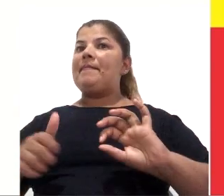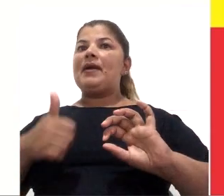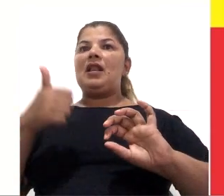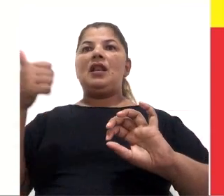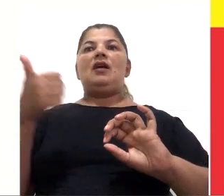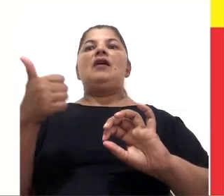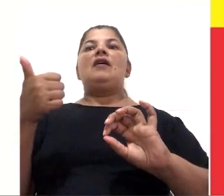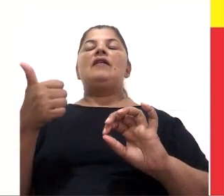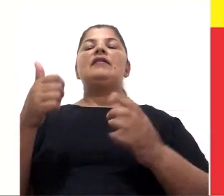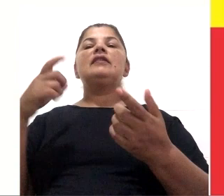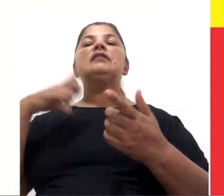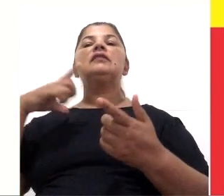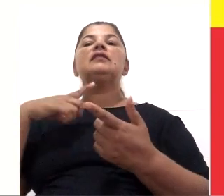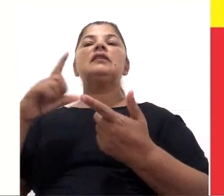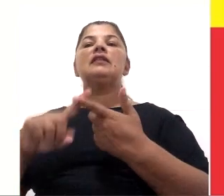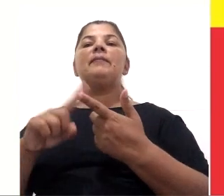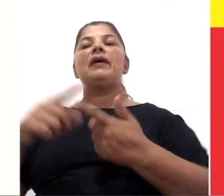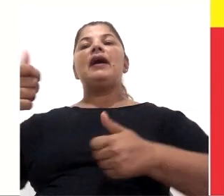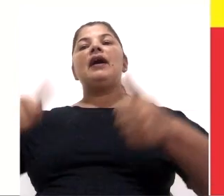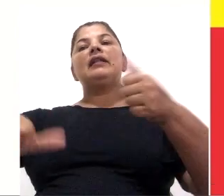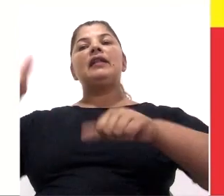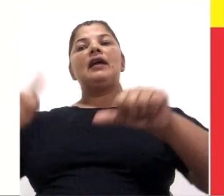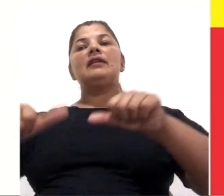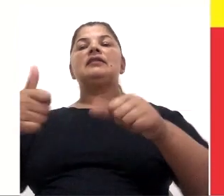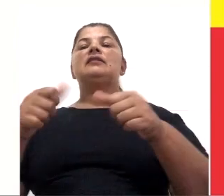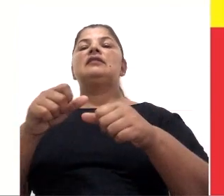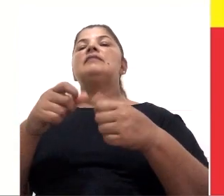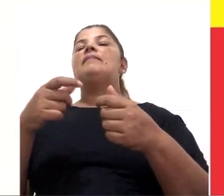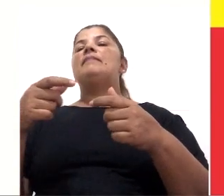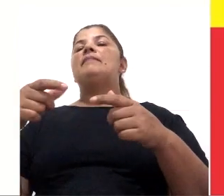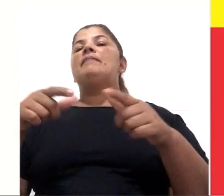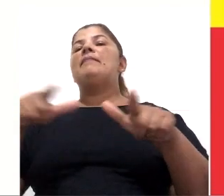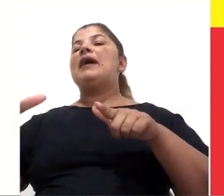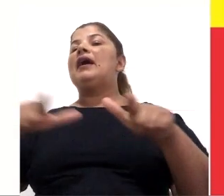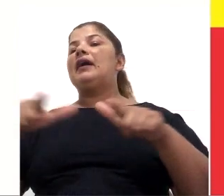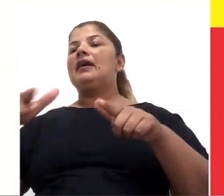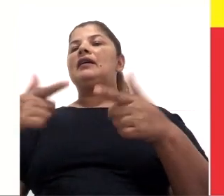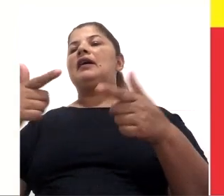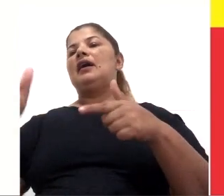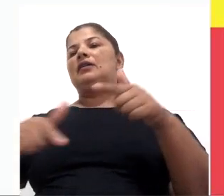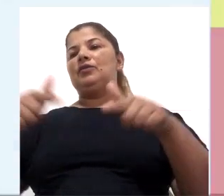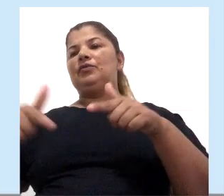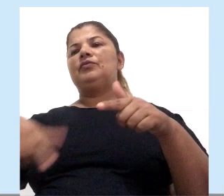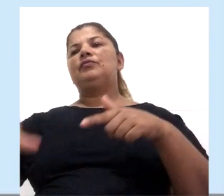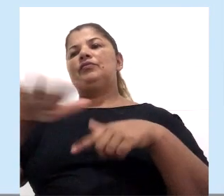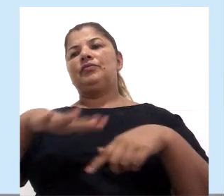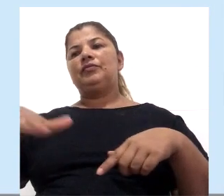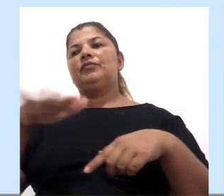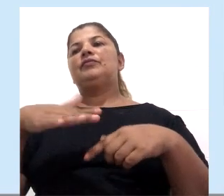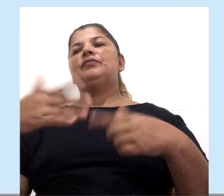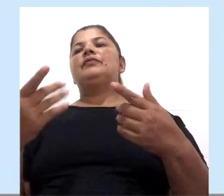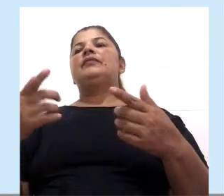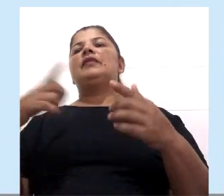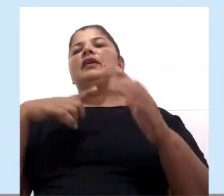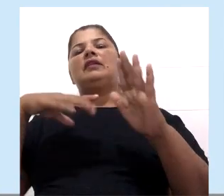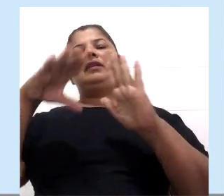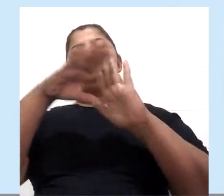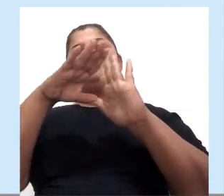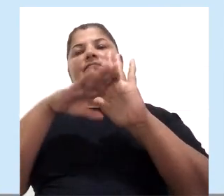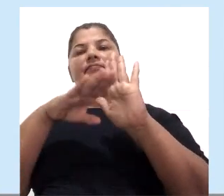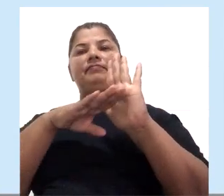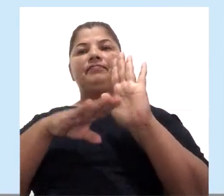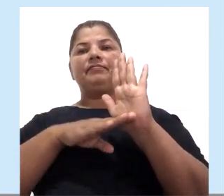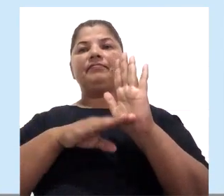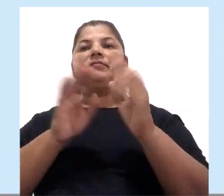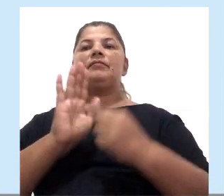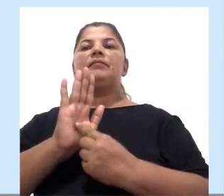melhorados, tá? E a gente vai ter também uma análise de demanda do mercado. Olha para mim, gente. Então a gente está vendo que essa lista